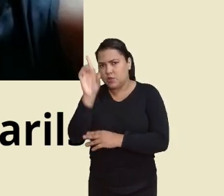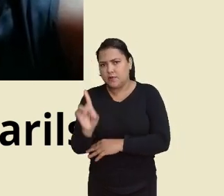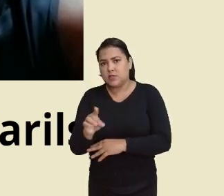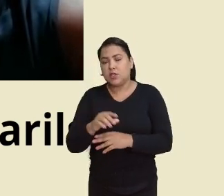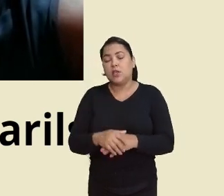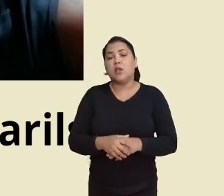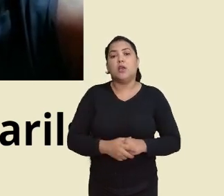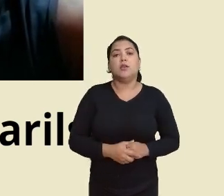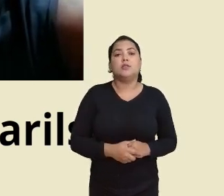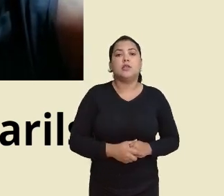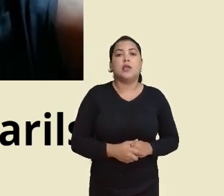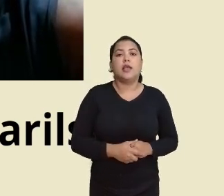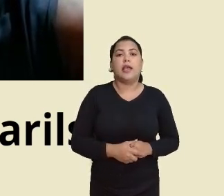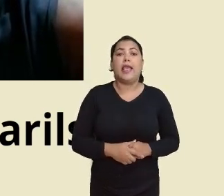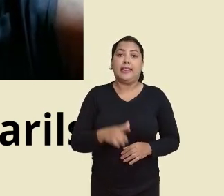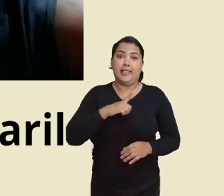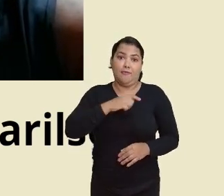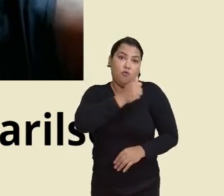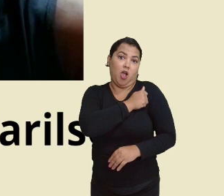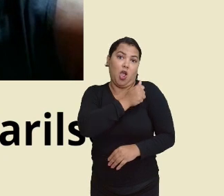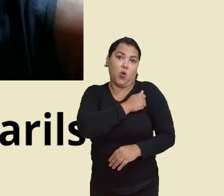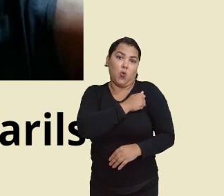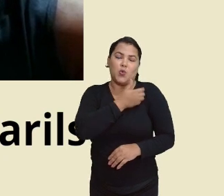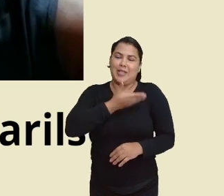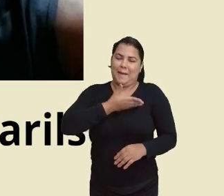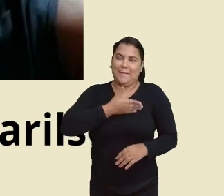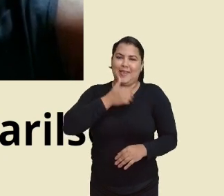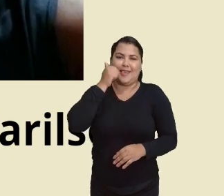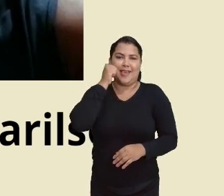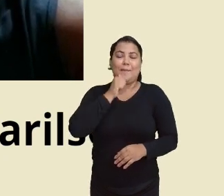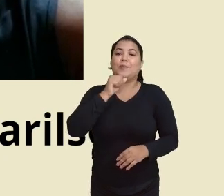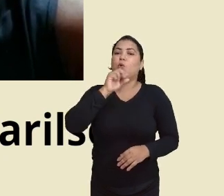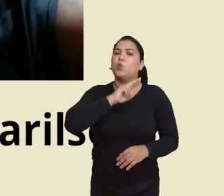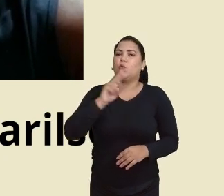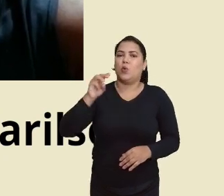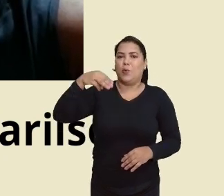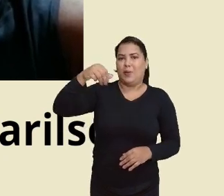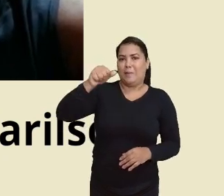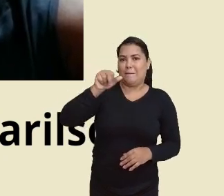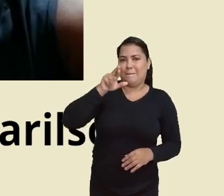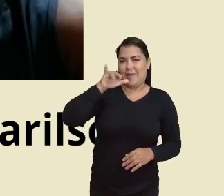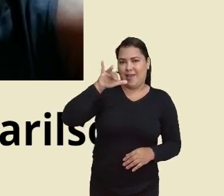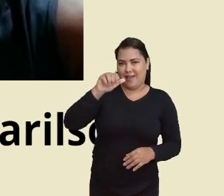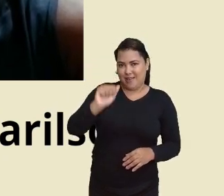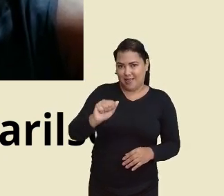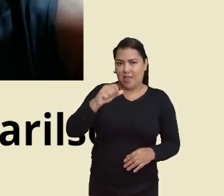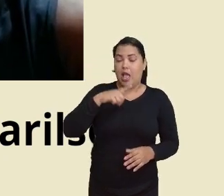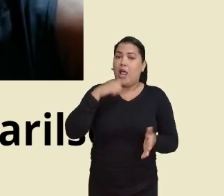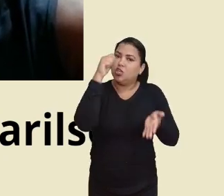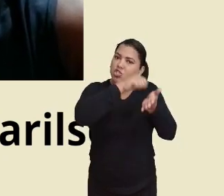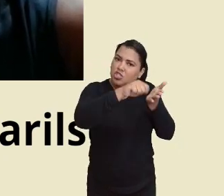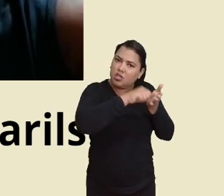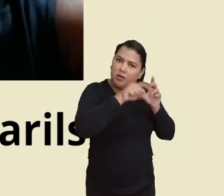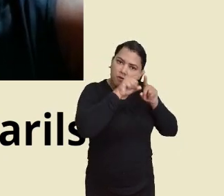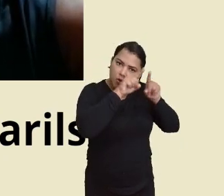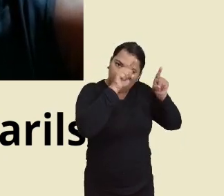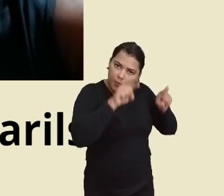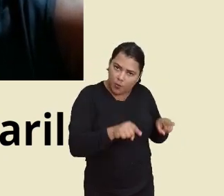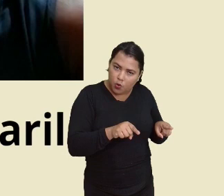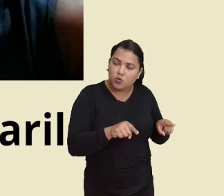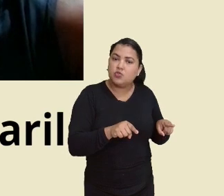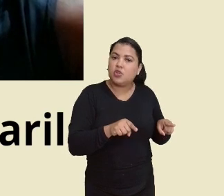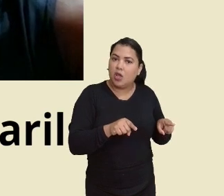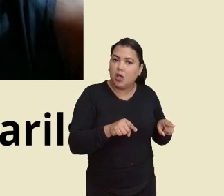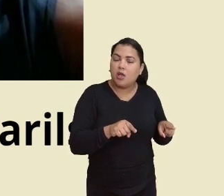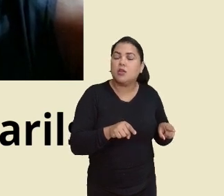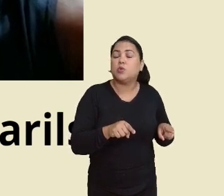de uma aluna e amiga chamada Marília Santiago, que escreveu um projeto, tive